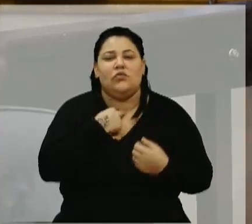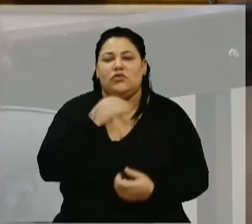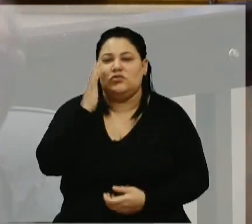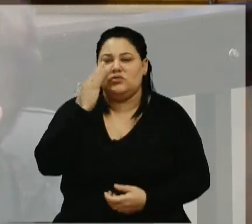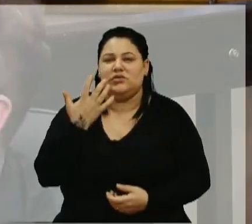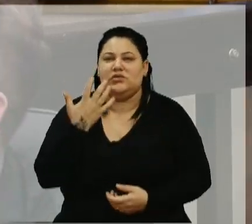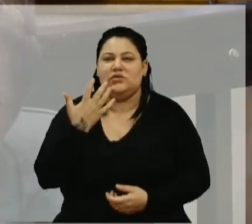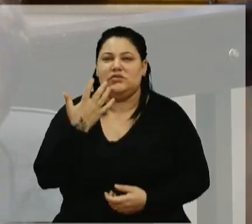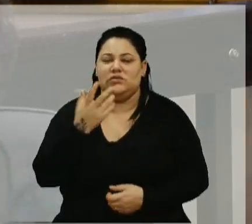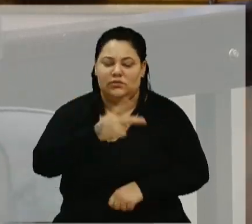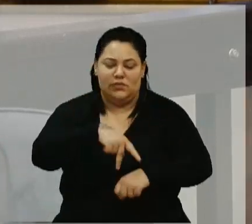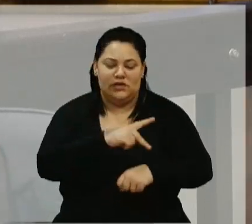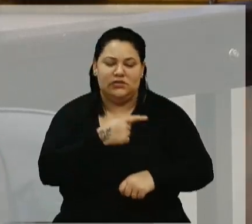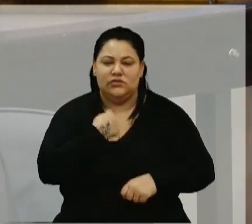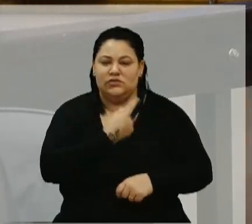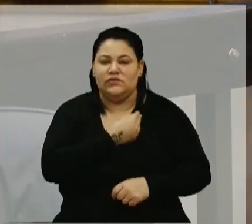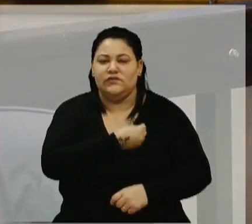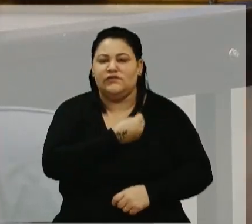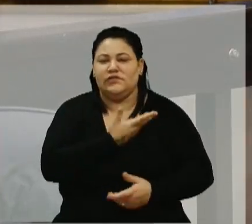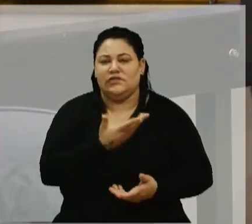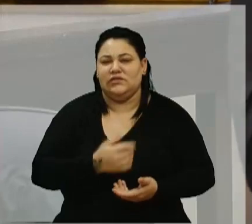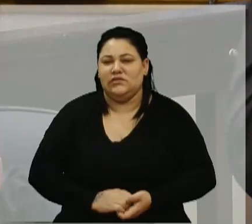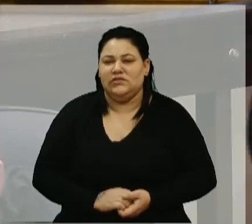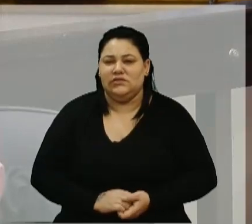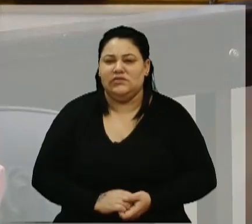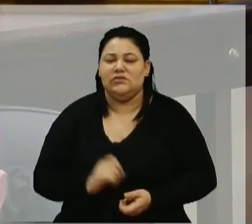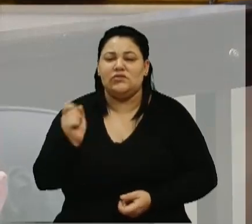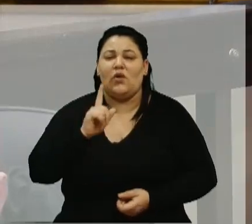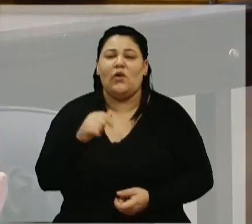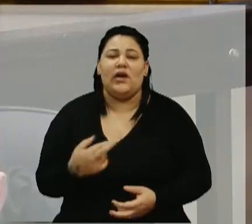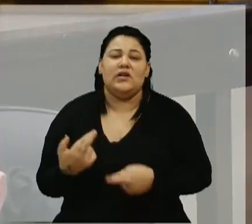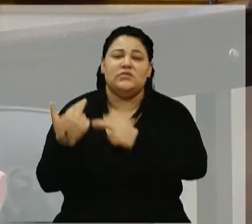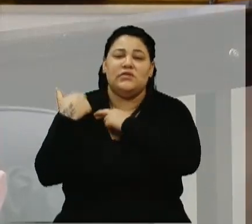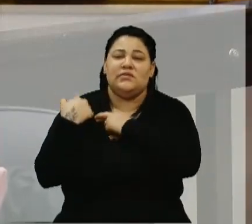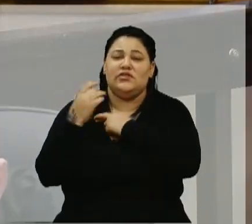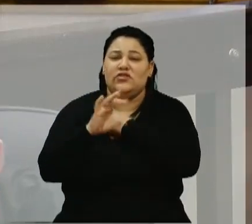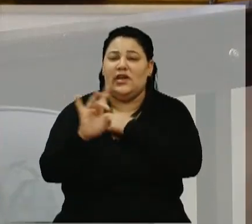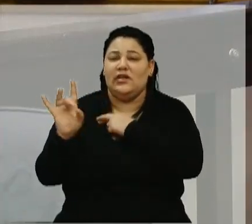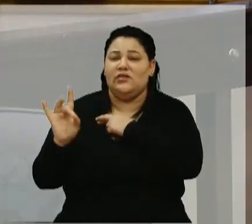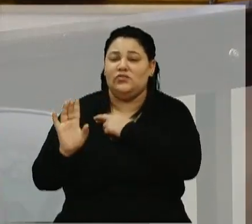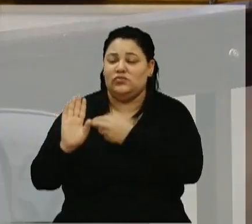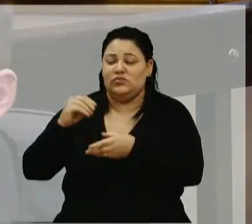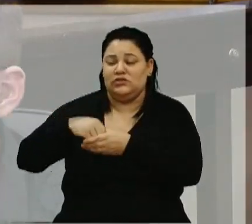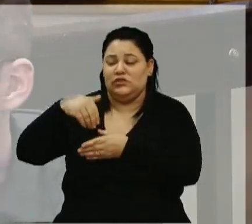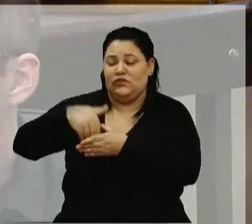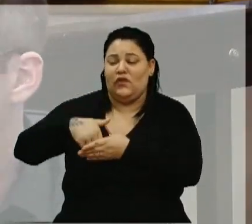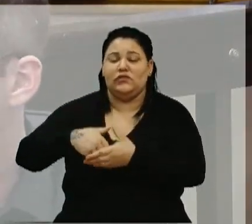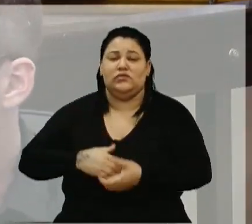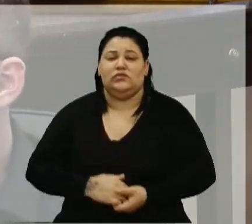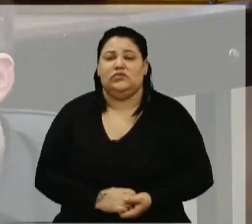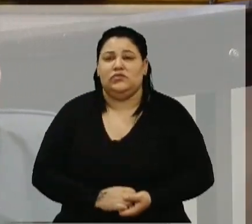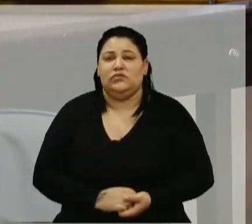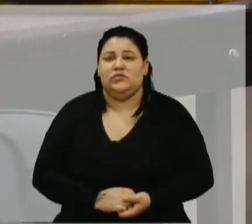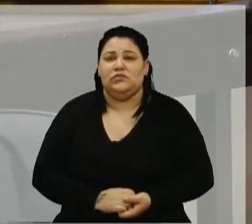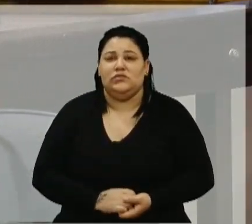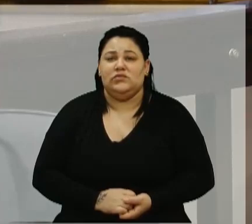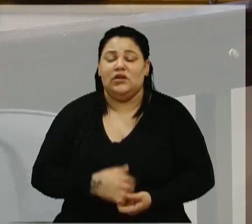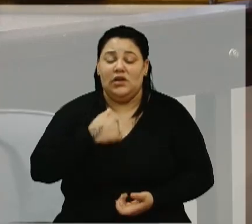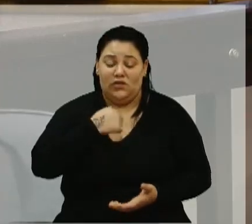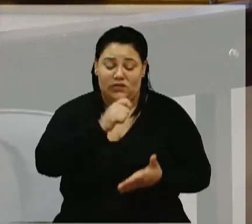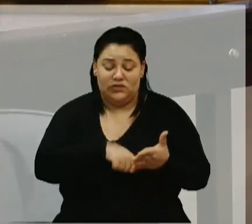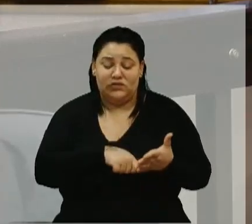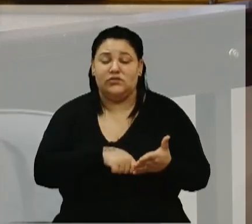gente. Que país vivemos? Qual é a responsabilidade de cada um lá no seu voto? Então, eu